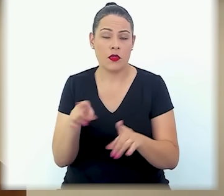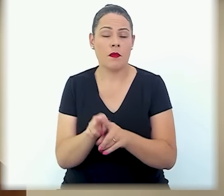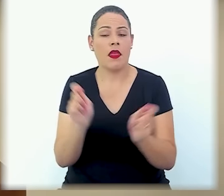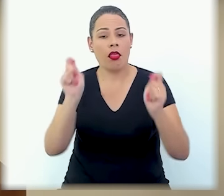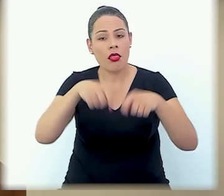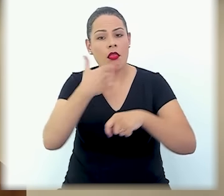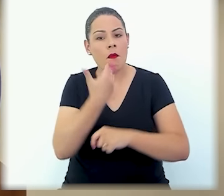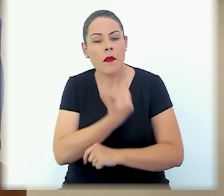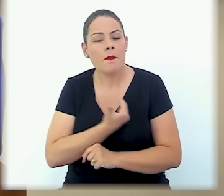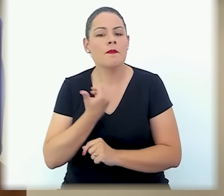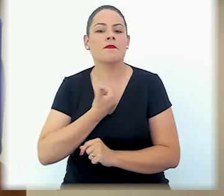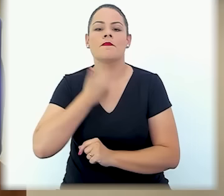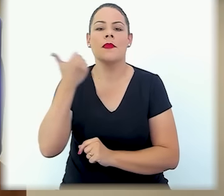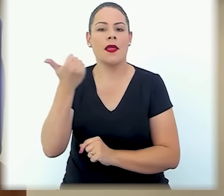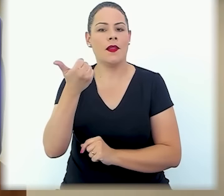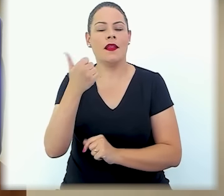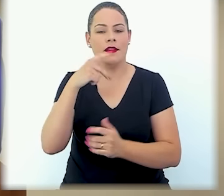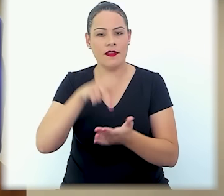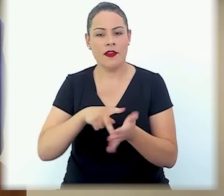melhorar